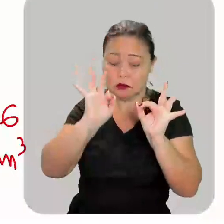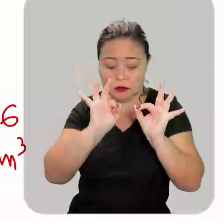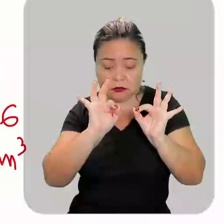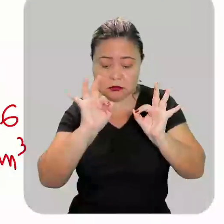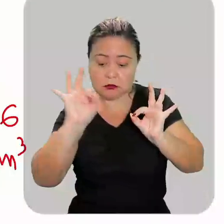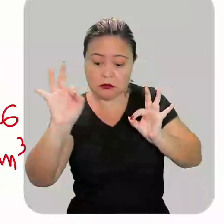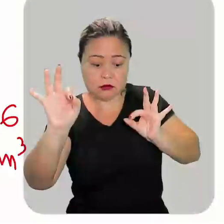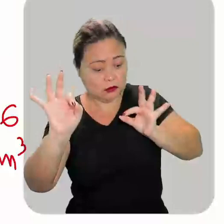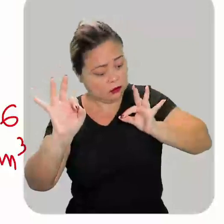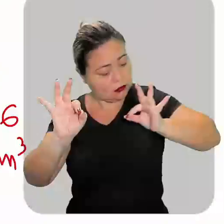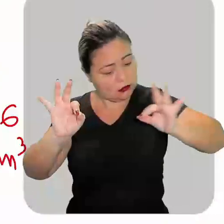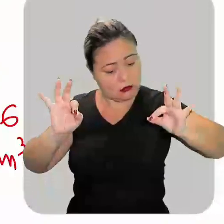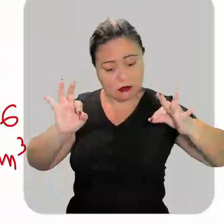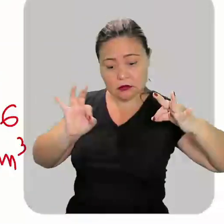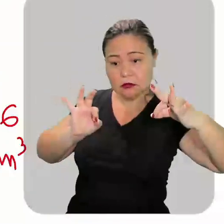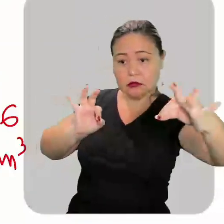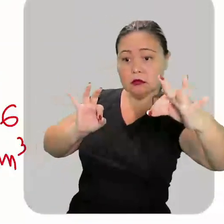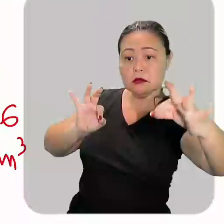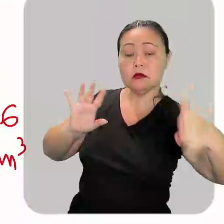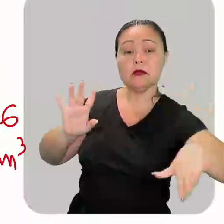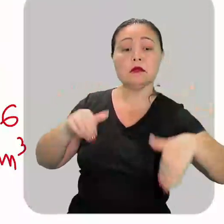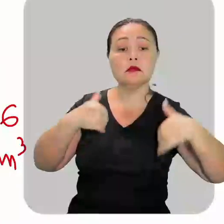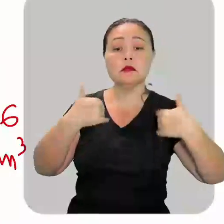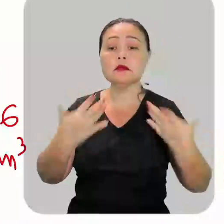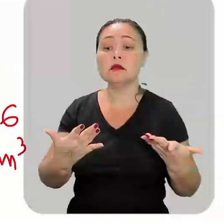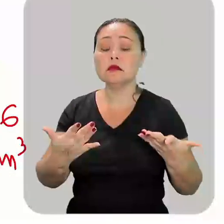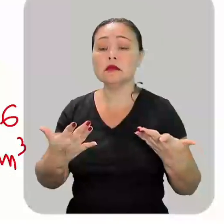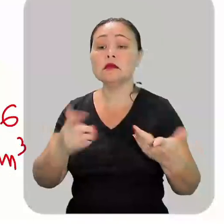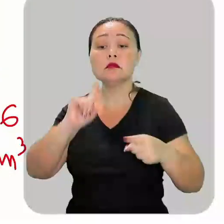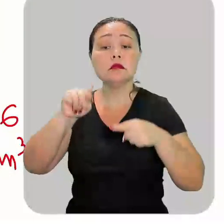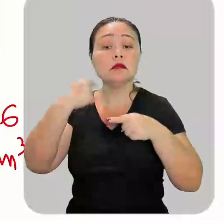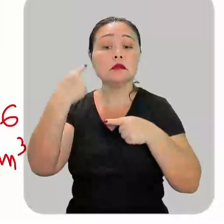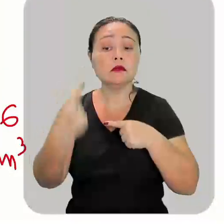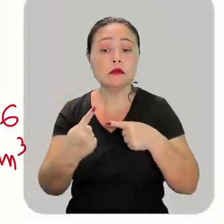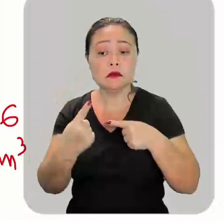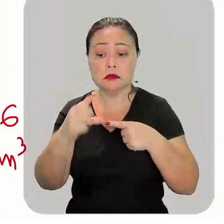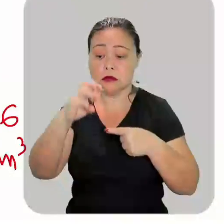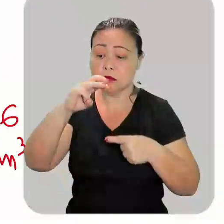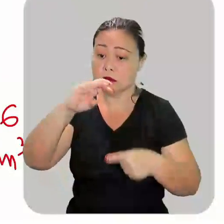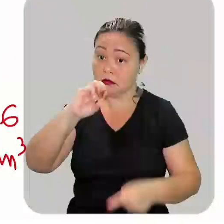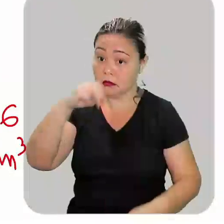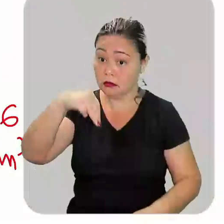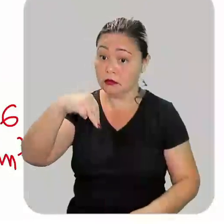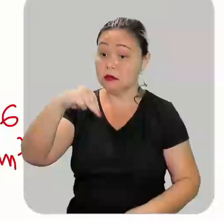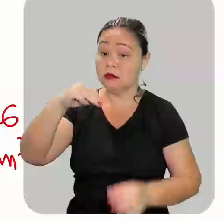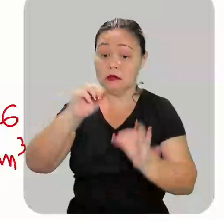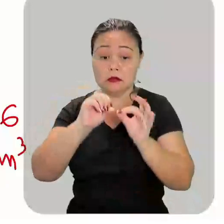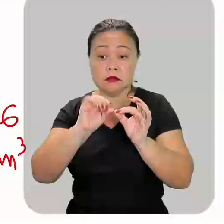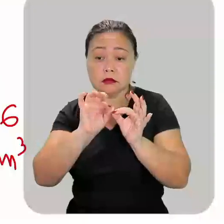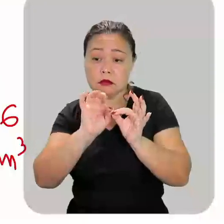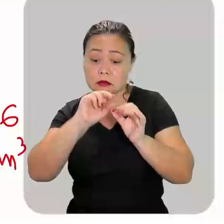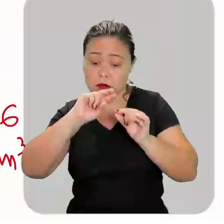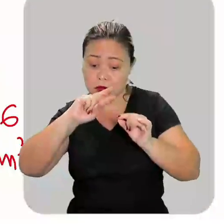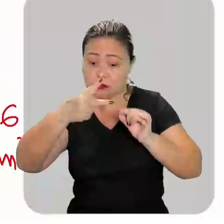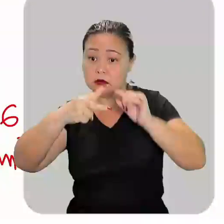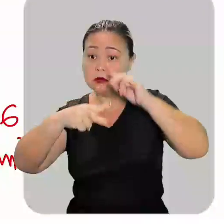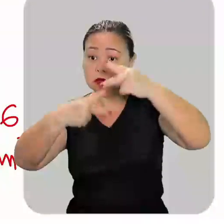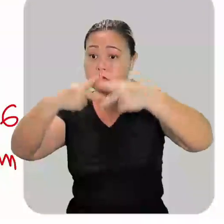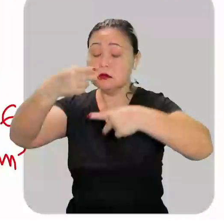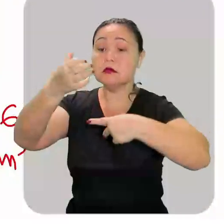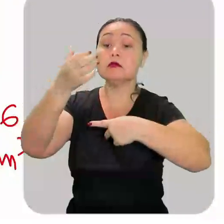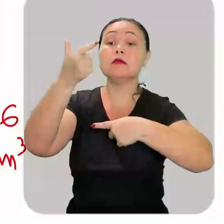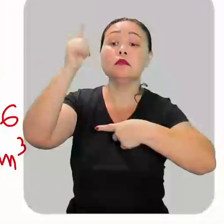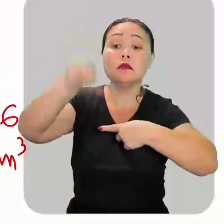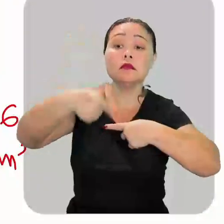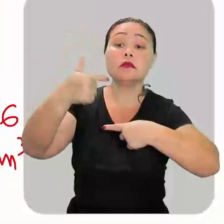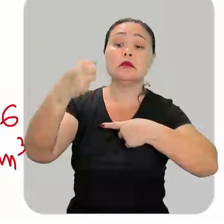olha lá, centímetros cúbicos, metros cúbicos. Beleza. Depois, de centímetros para metros, nós vamos subir 2 degraus.